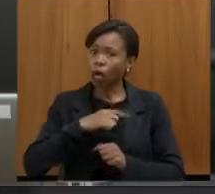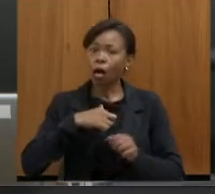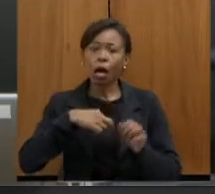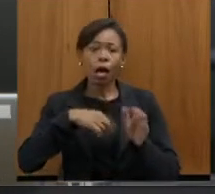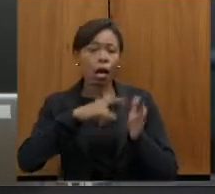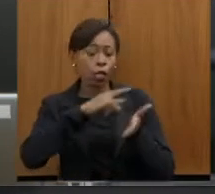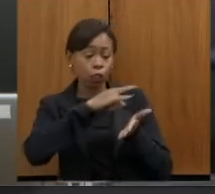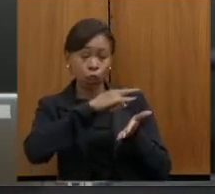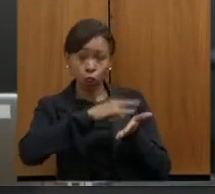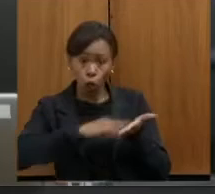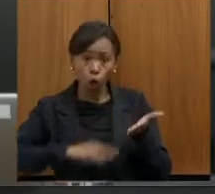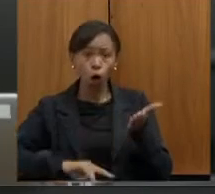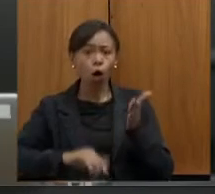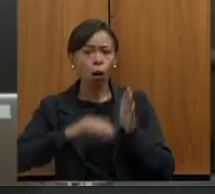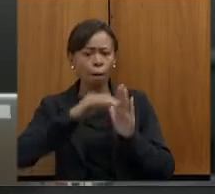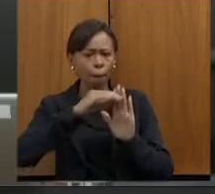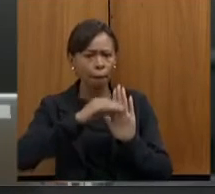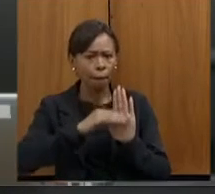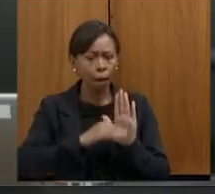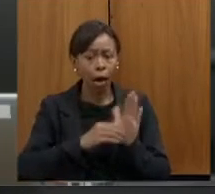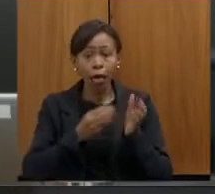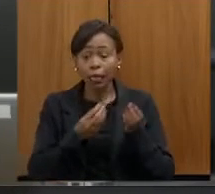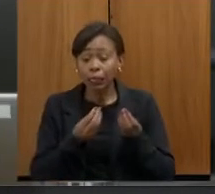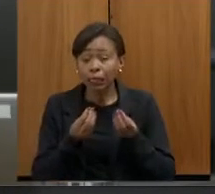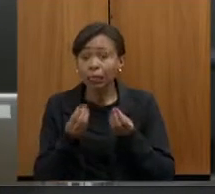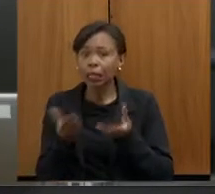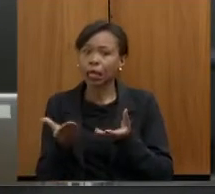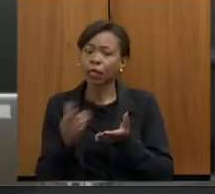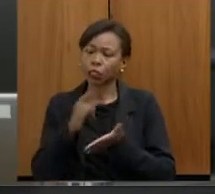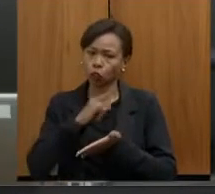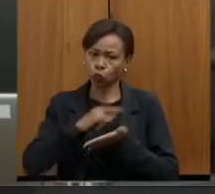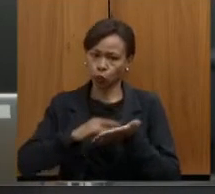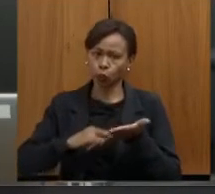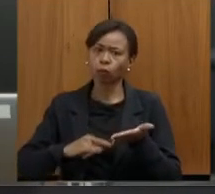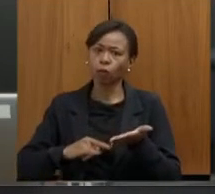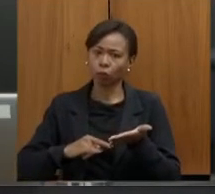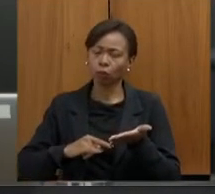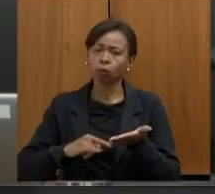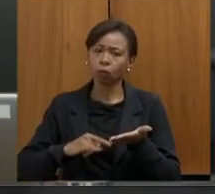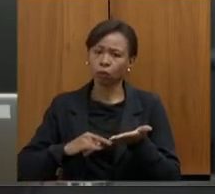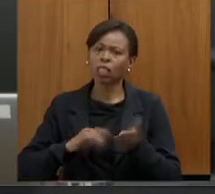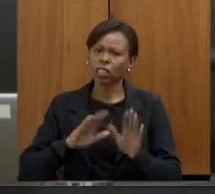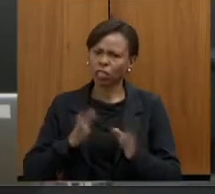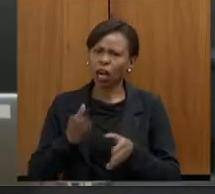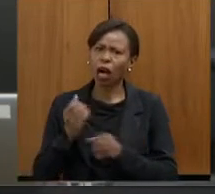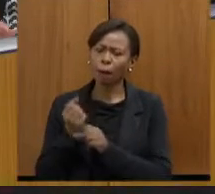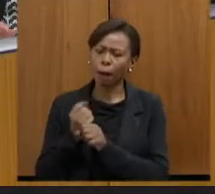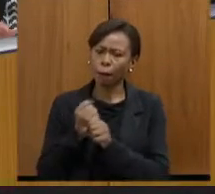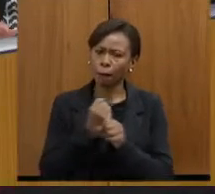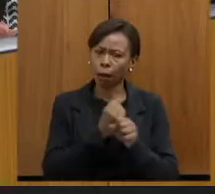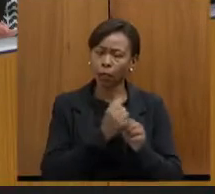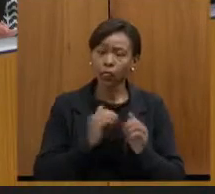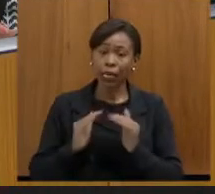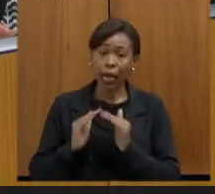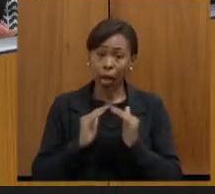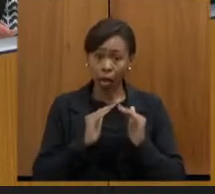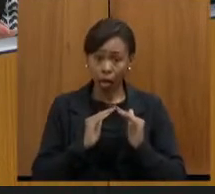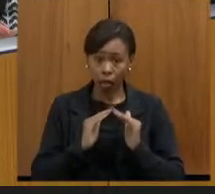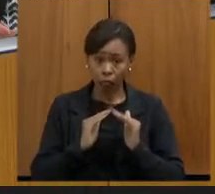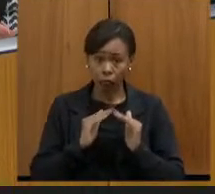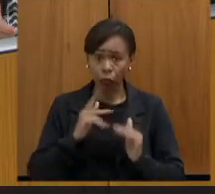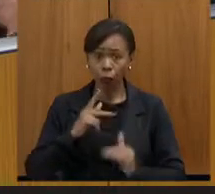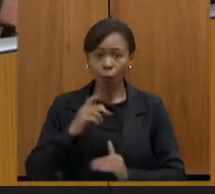esses títulos. Como nós tivemos aí muitas construções de casas populares na região,